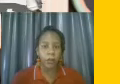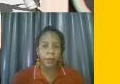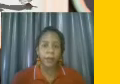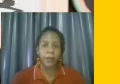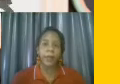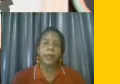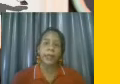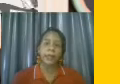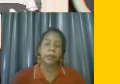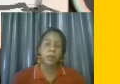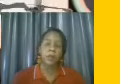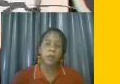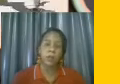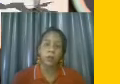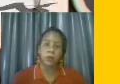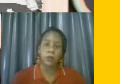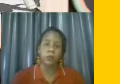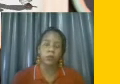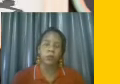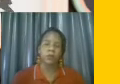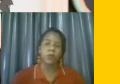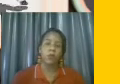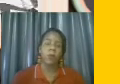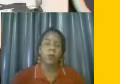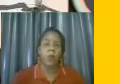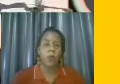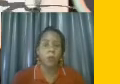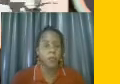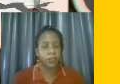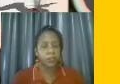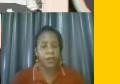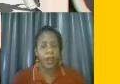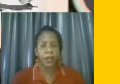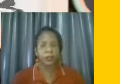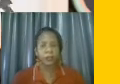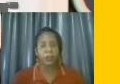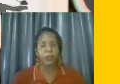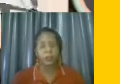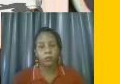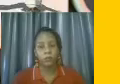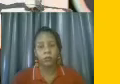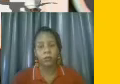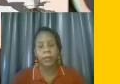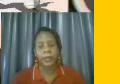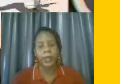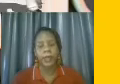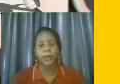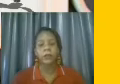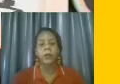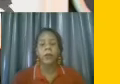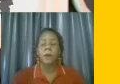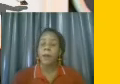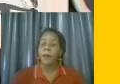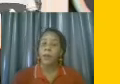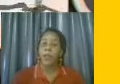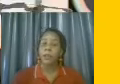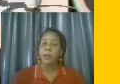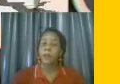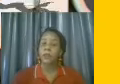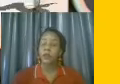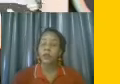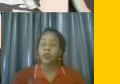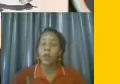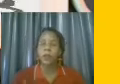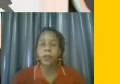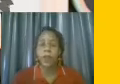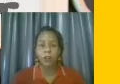Logo estarei liberando a caneta para alguns alunos quando for copiar algumas atividades no caderno, mas para isso eu